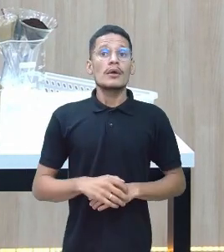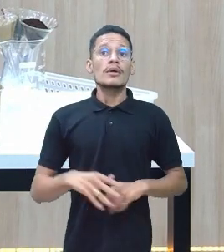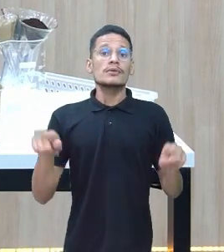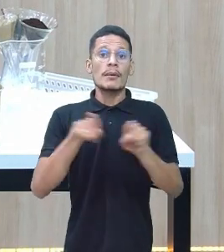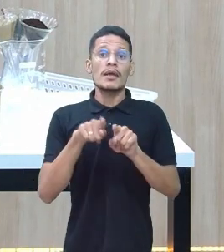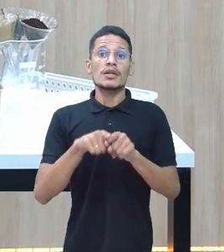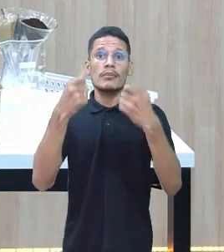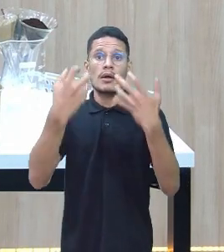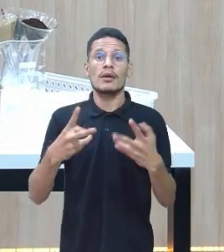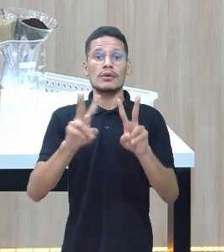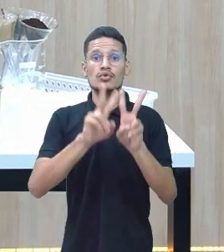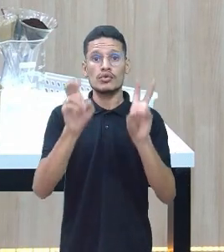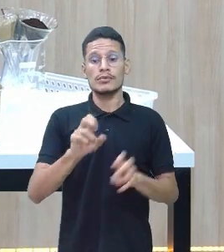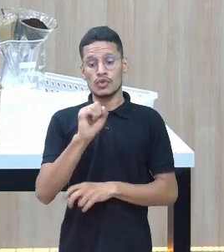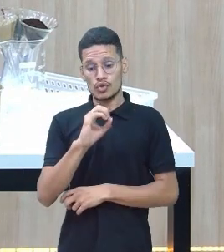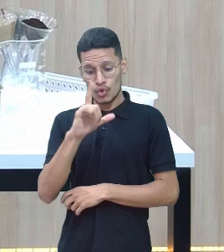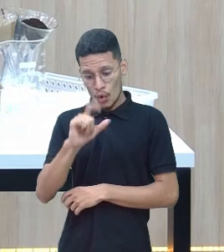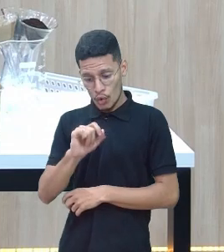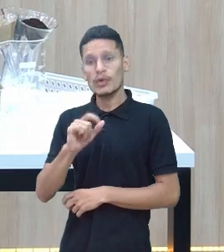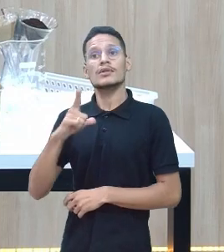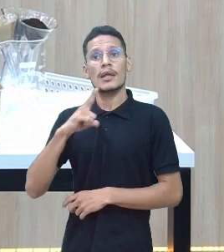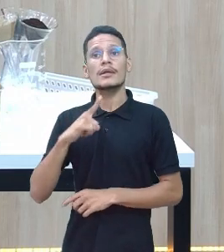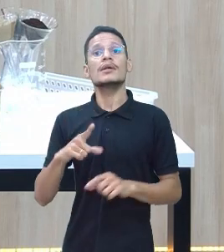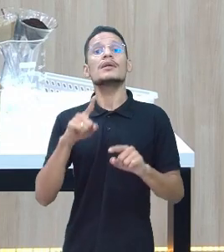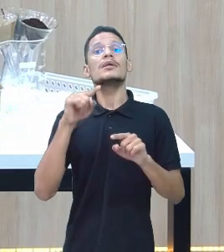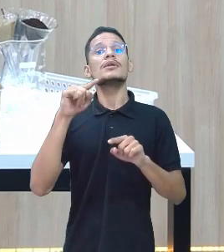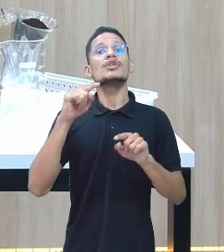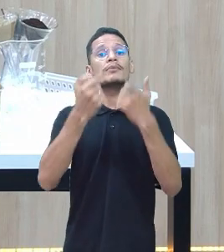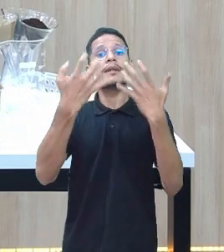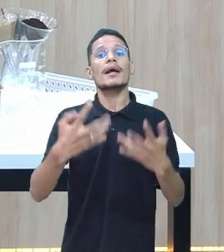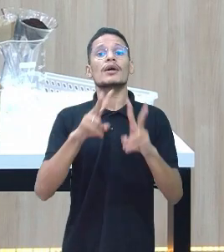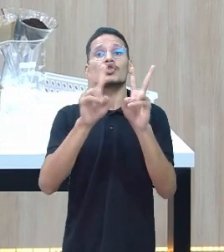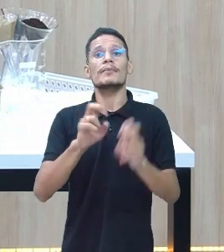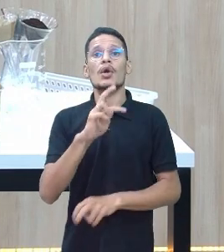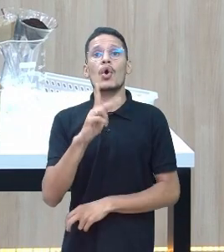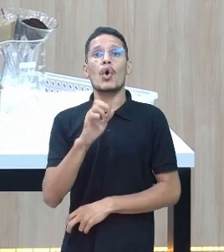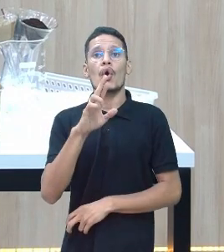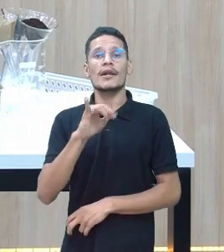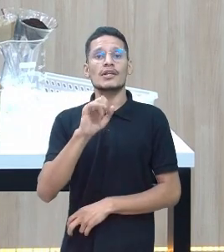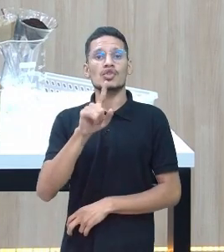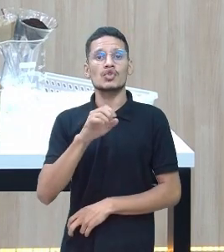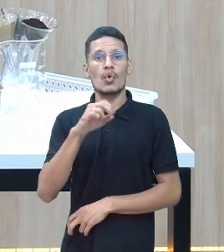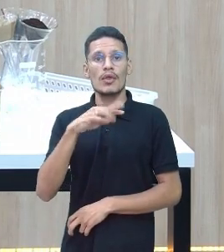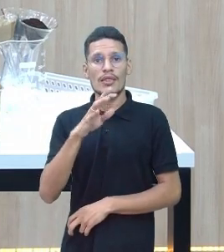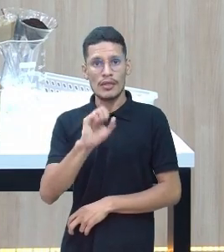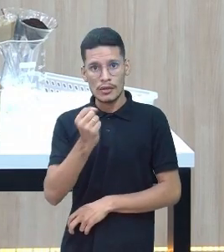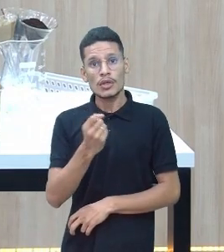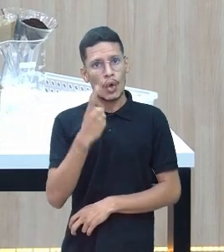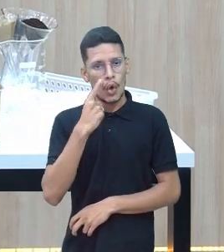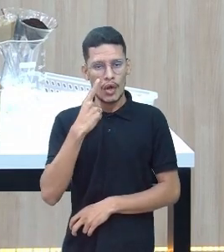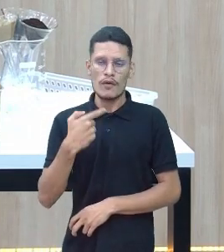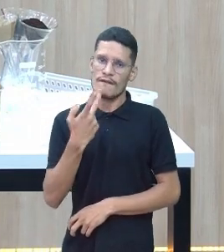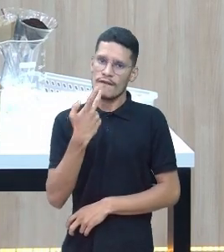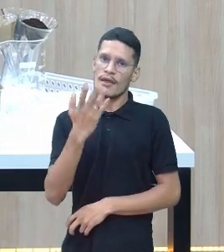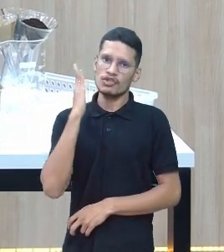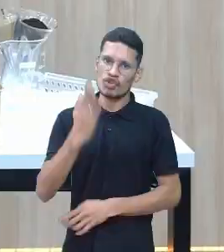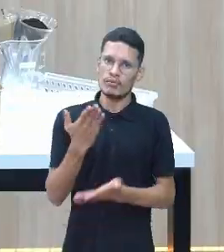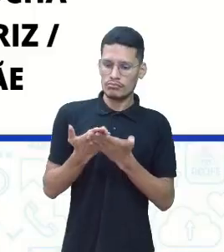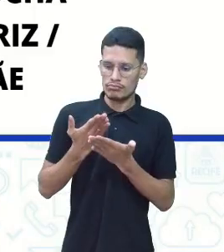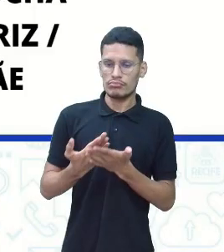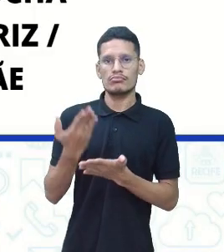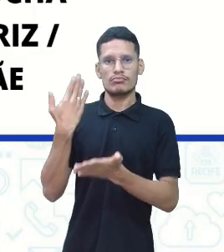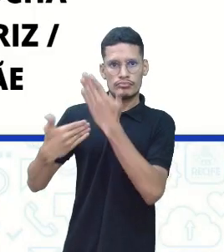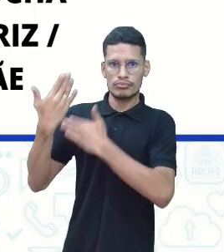Falando de solo, a gente vai falar também dos horizontes. Eu mostrei para vocês, né, na aula passada, a questão dos horizontes, que recebe